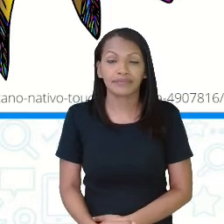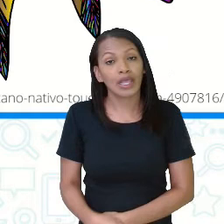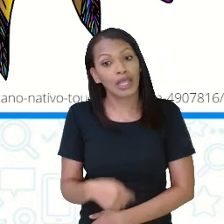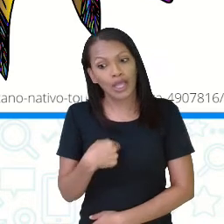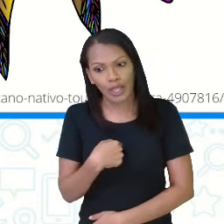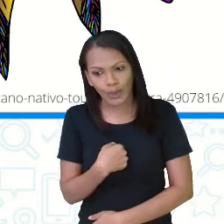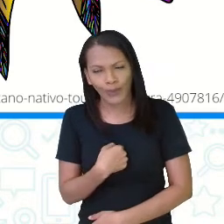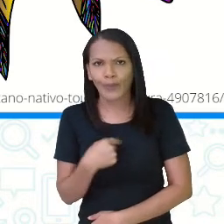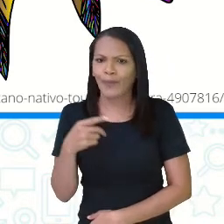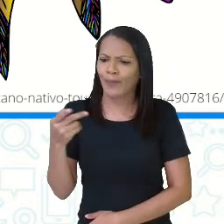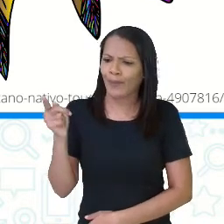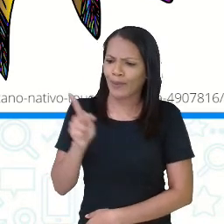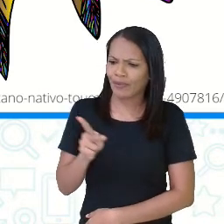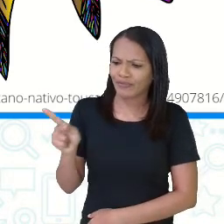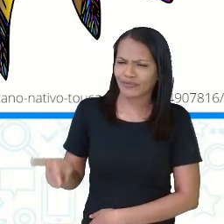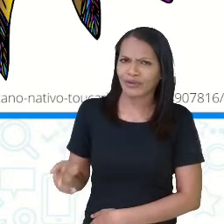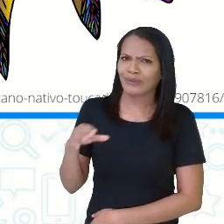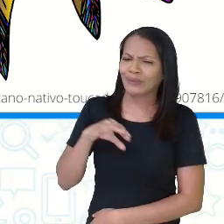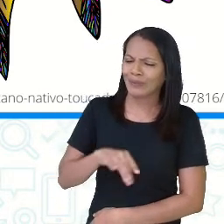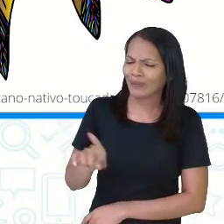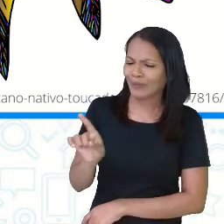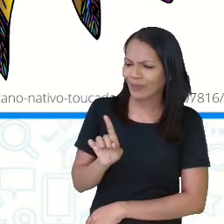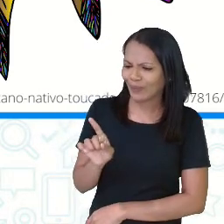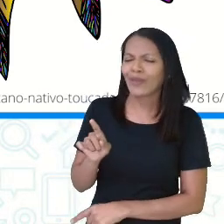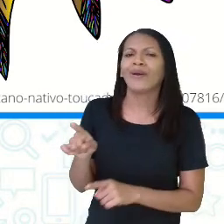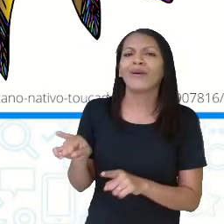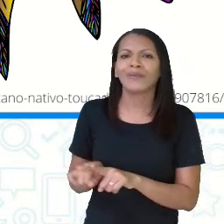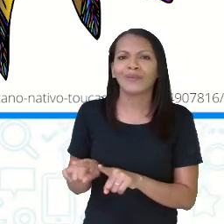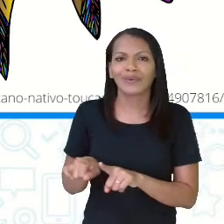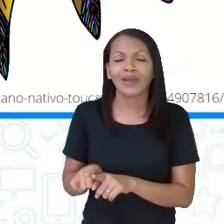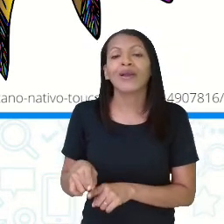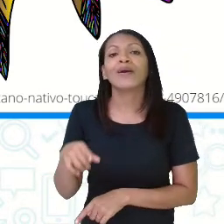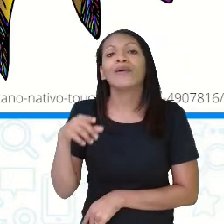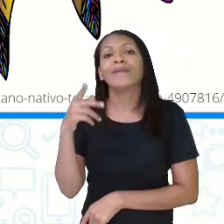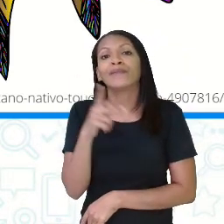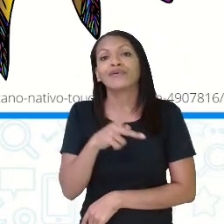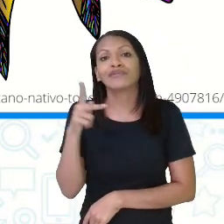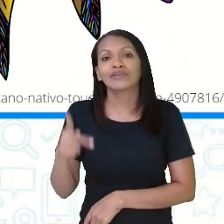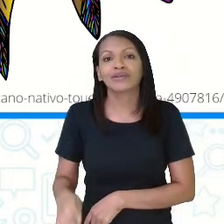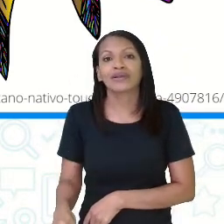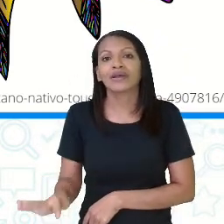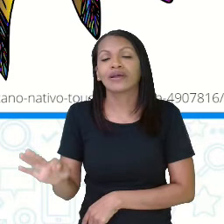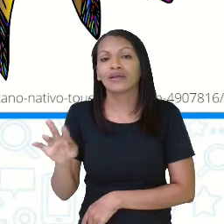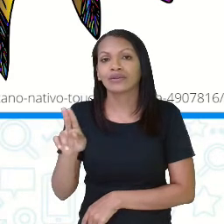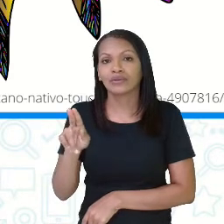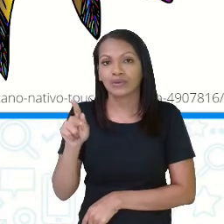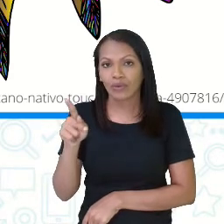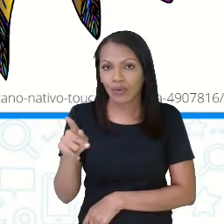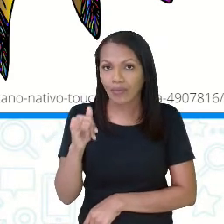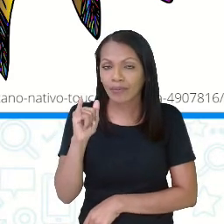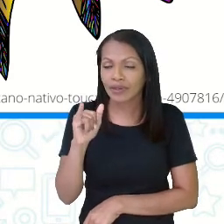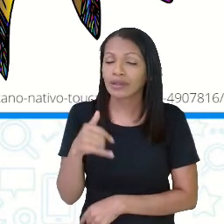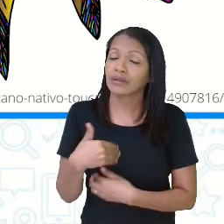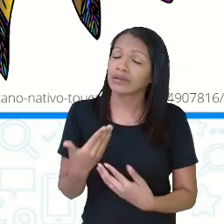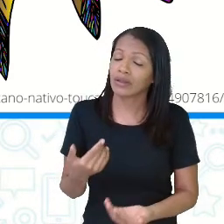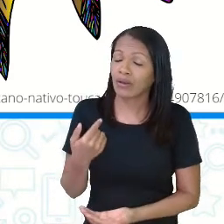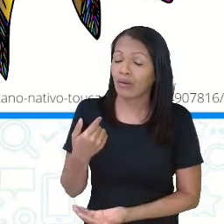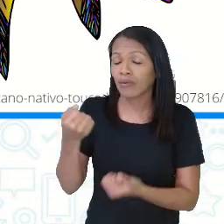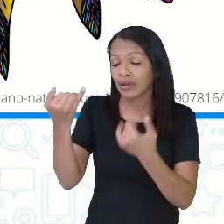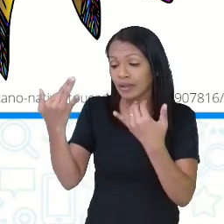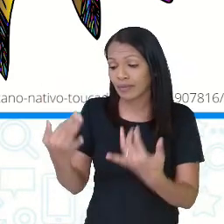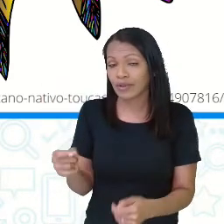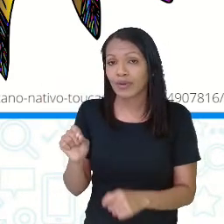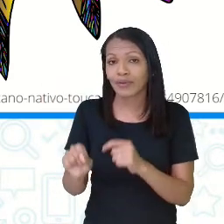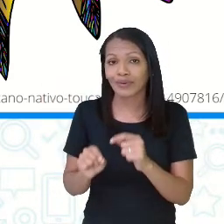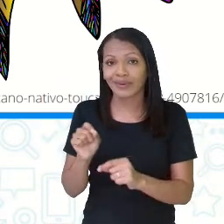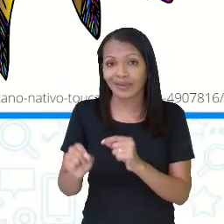de tupi-guarani. Já pensou que tudo? Porém, ela fala aqui que os indígenas, eles foram inteligentes,